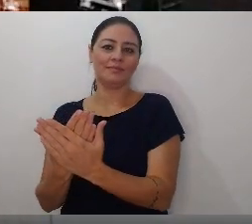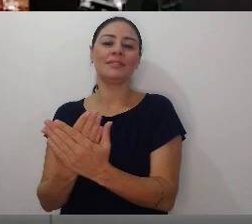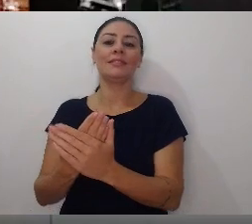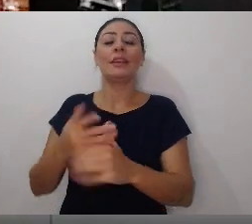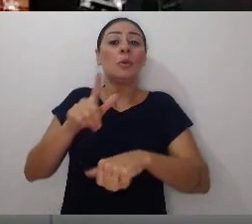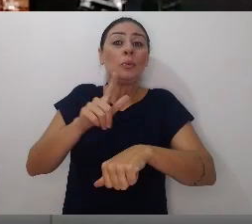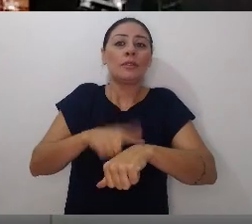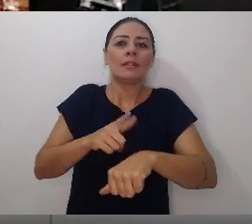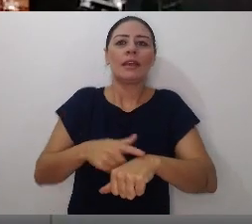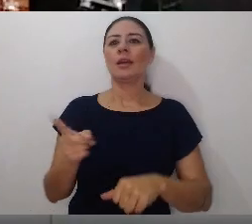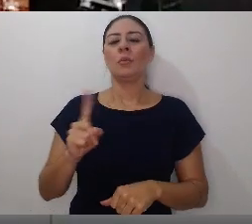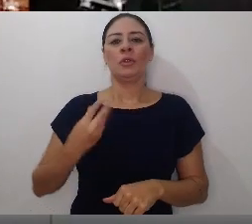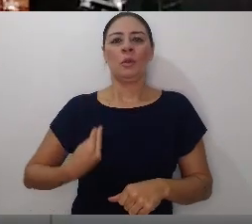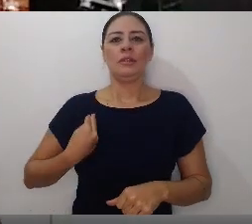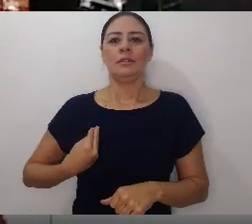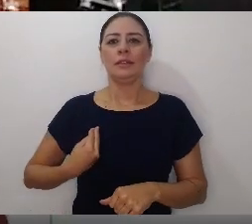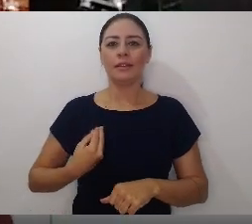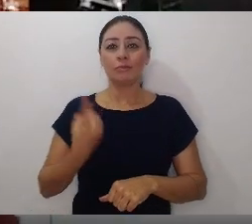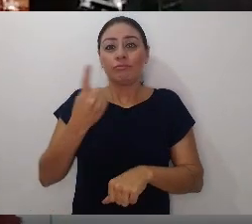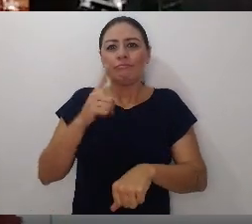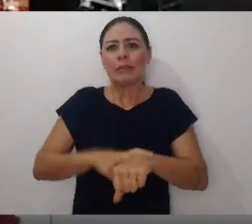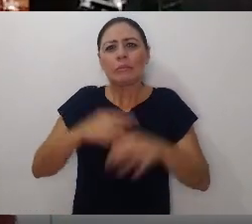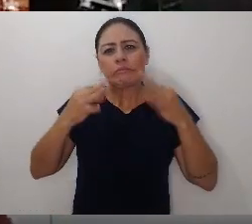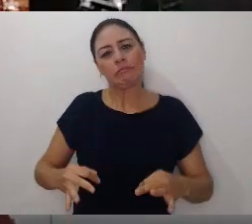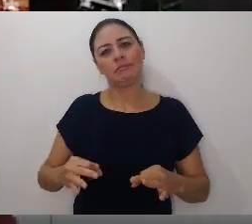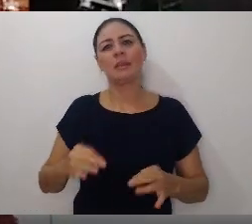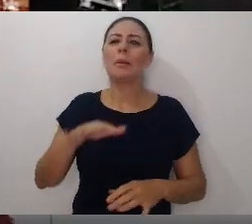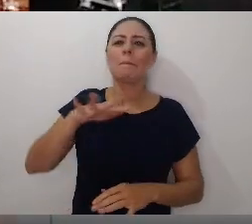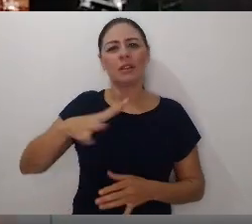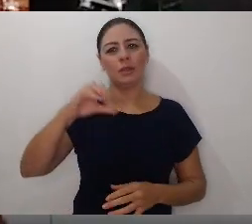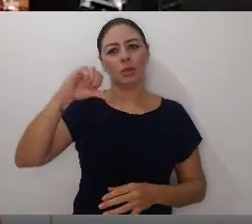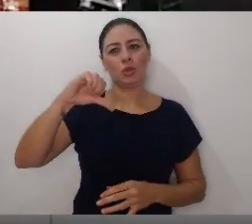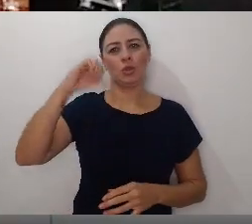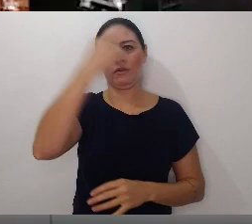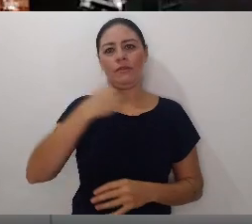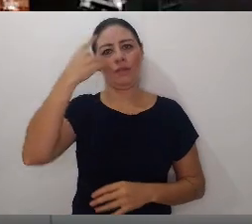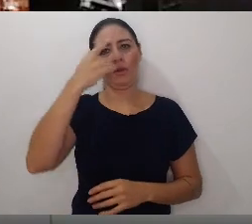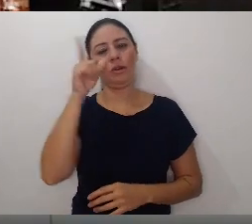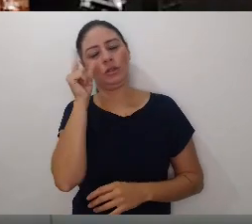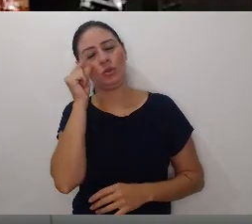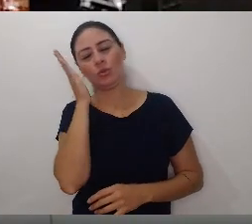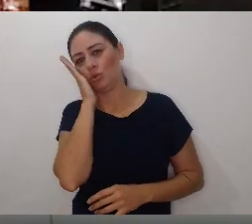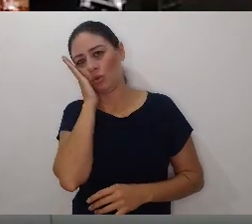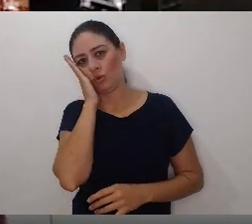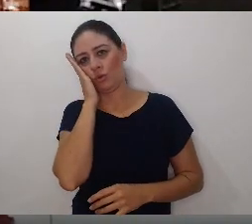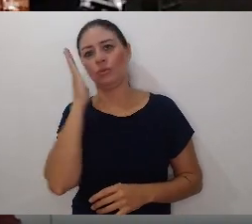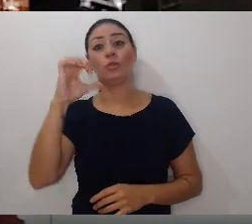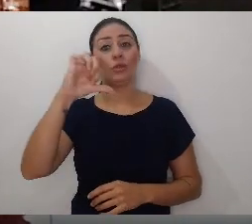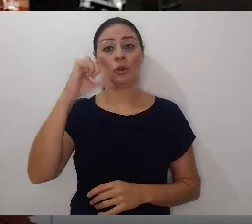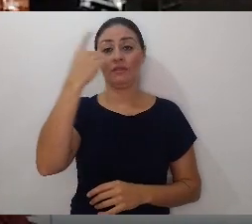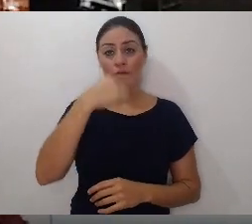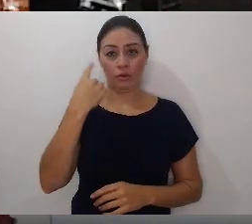para a escola, para todo mundo. Então, assim, o tempo, não existe um tempo, assim. A gente se baseia em 9